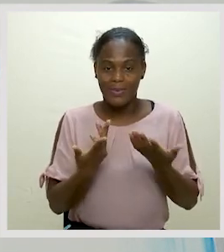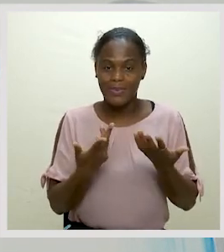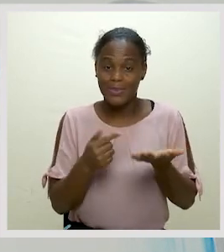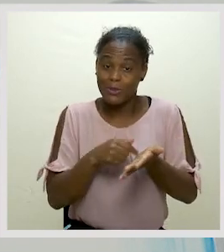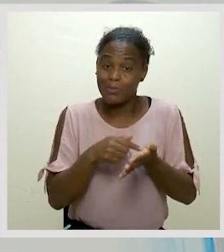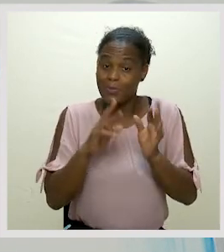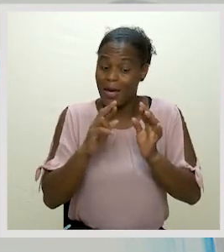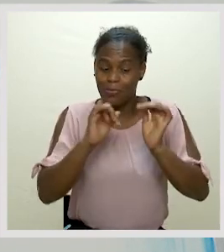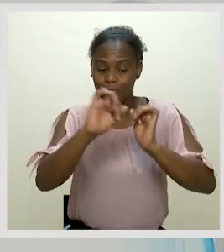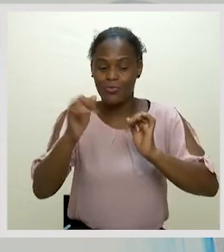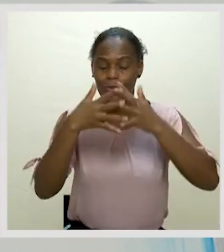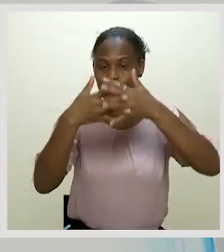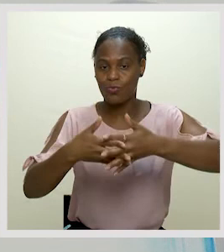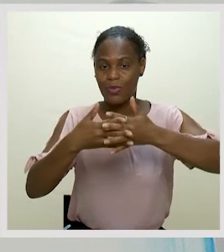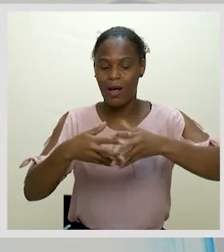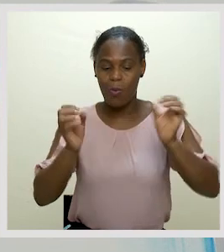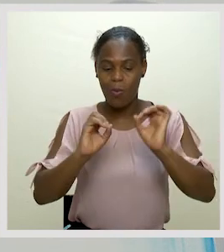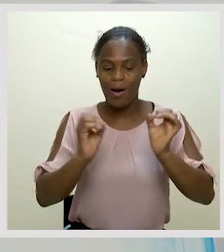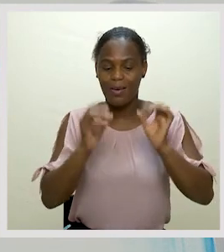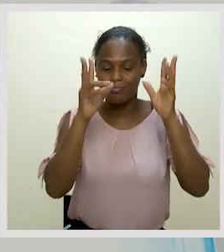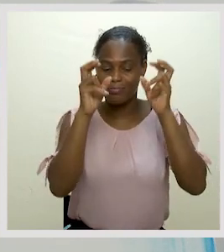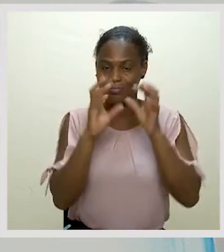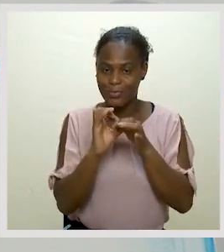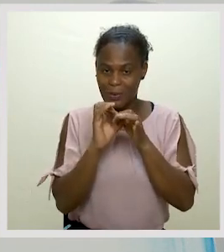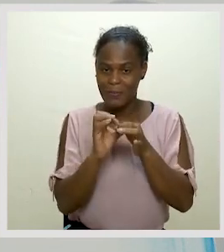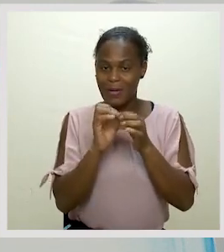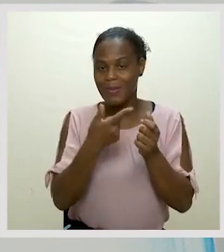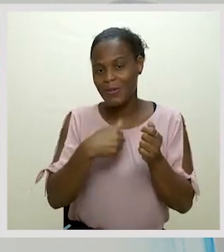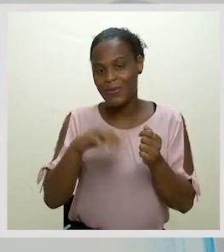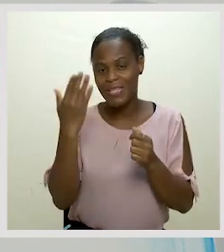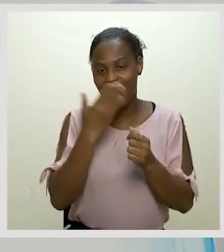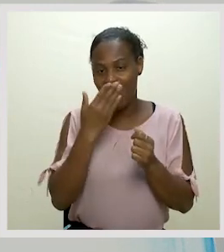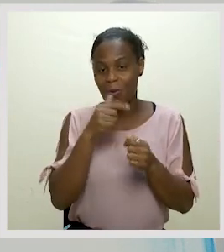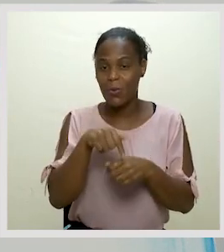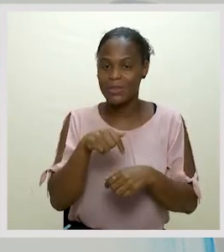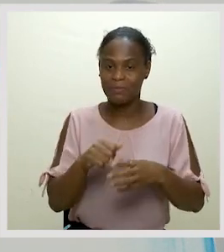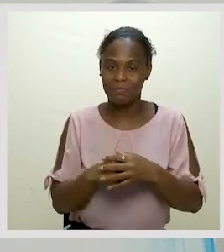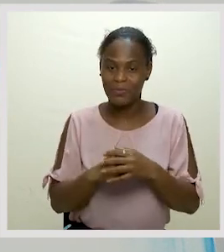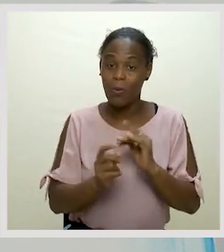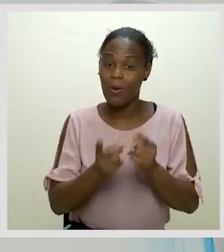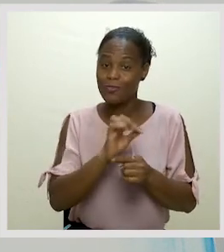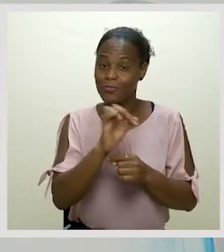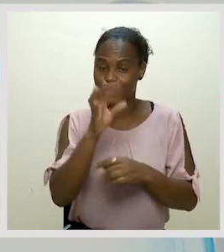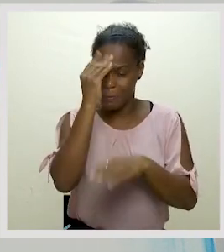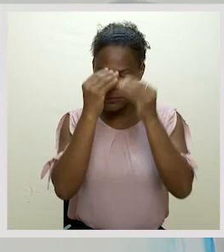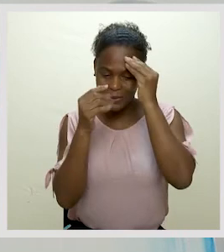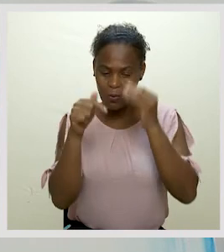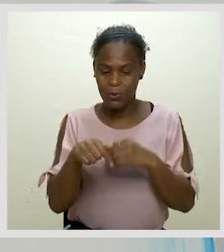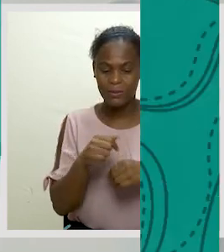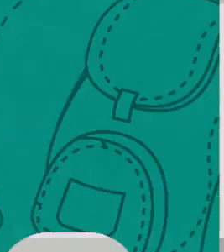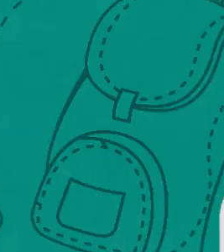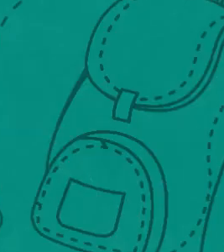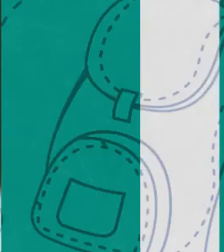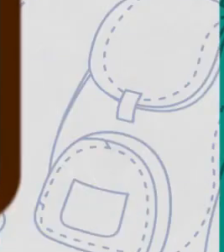Espero que não haja dúvida em termos da nossa aula de hoje, o que aprendeu